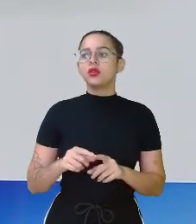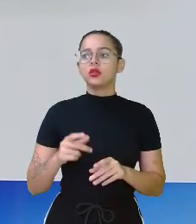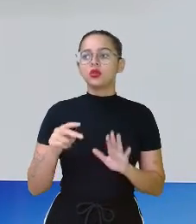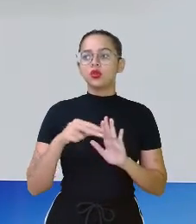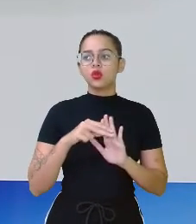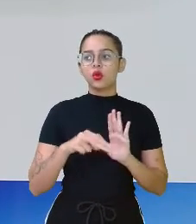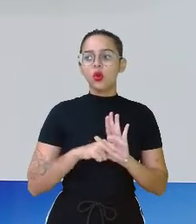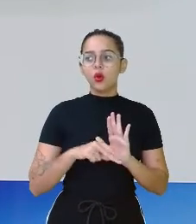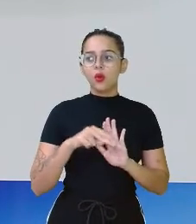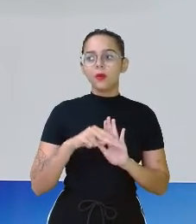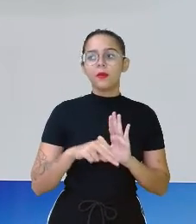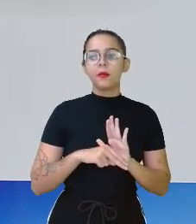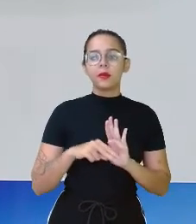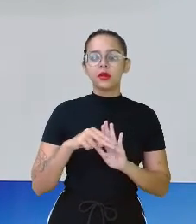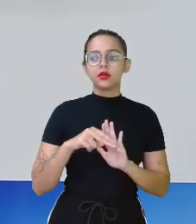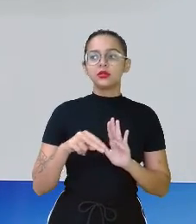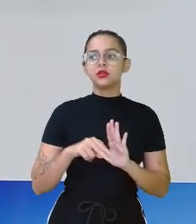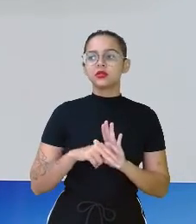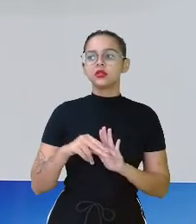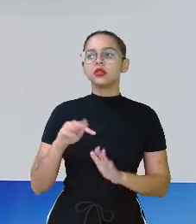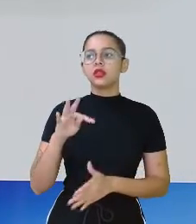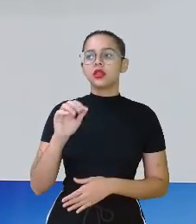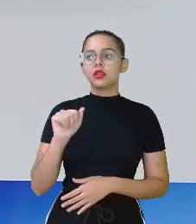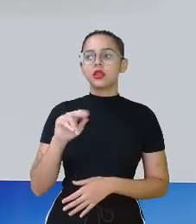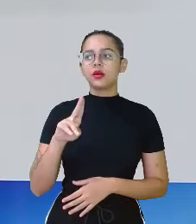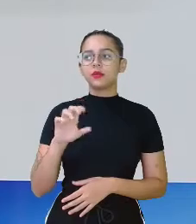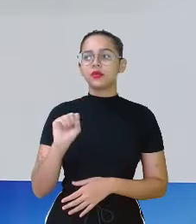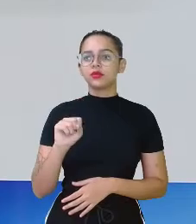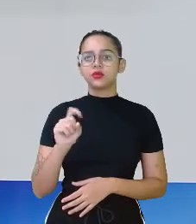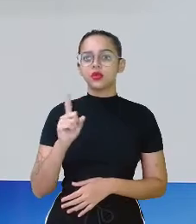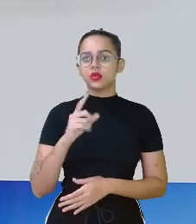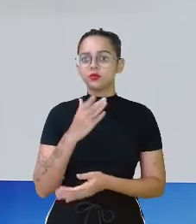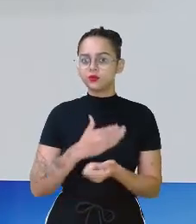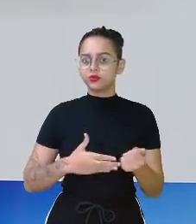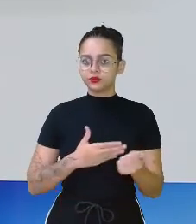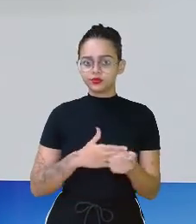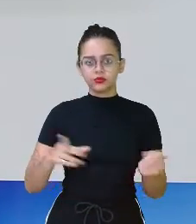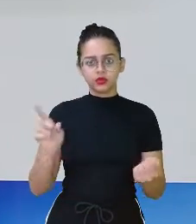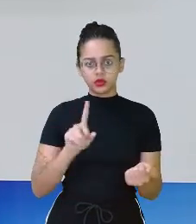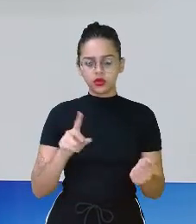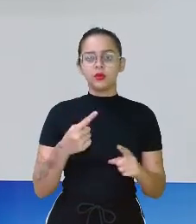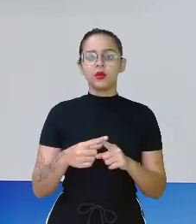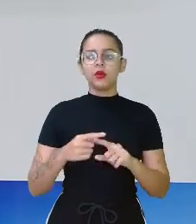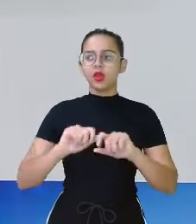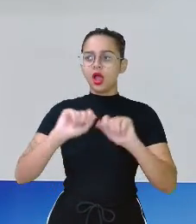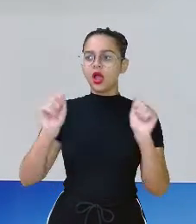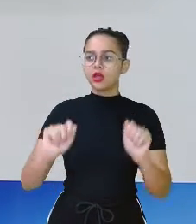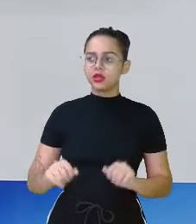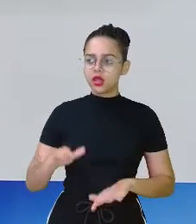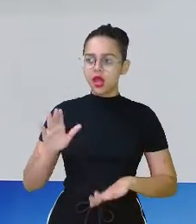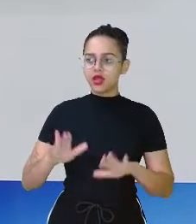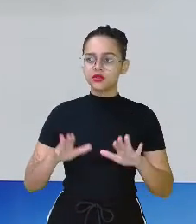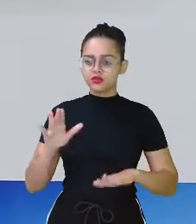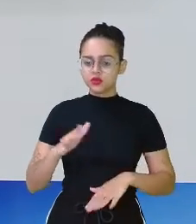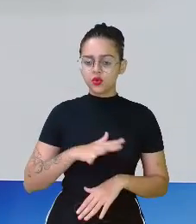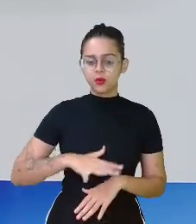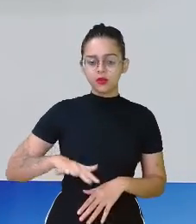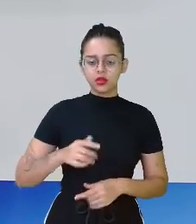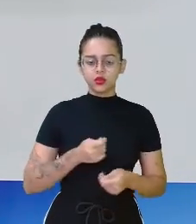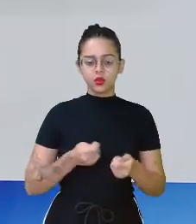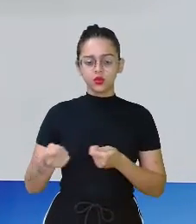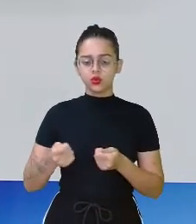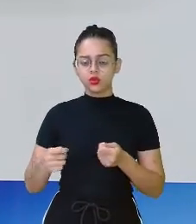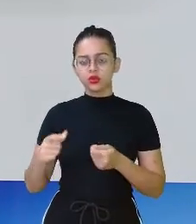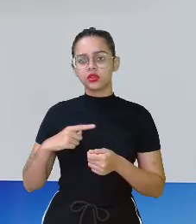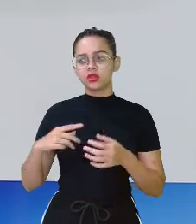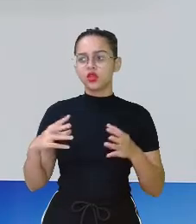se mutilar, não. Pelo amor de Deus. Não! Porque os artistas, eles fazem essas coisas em um ambiente controlado, Isso. né?